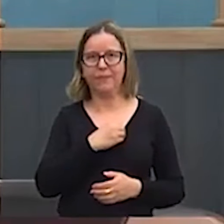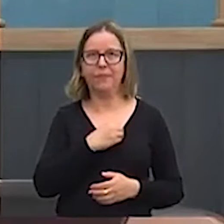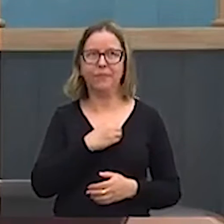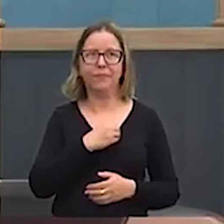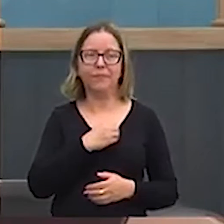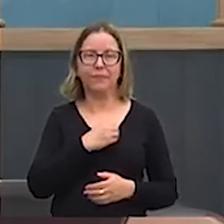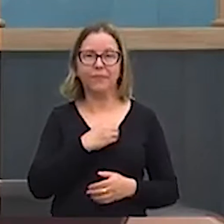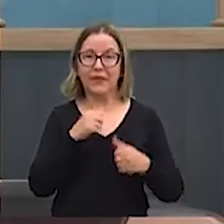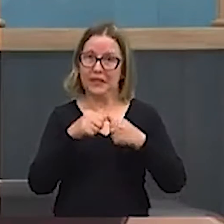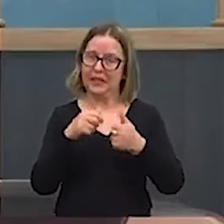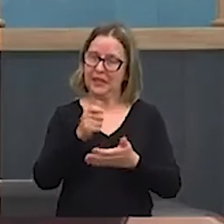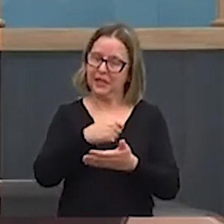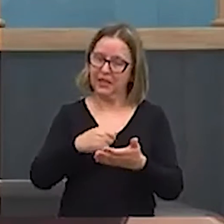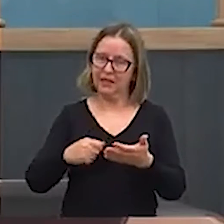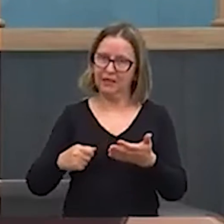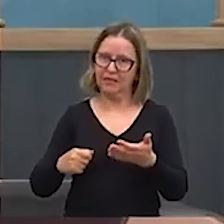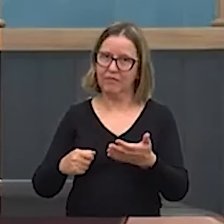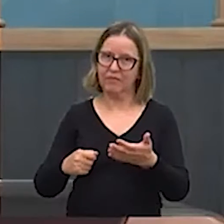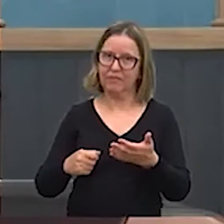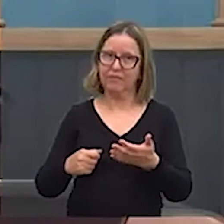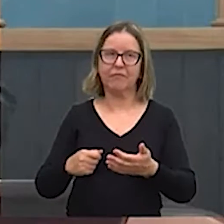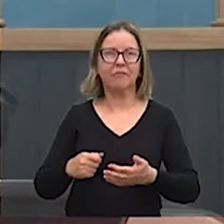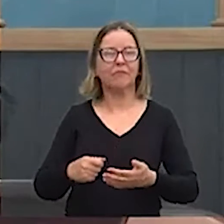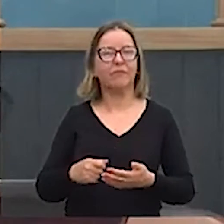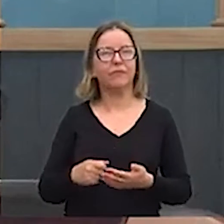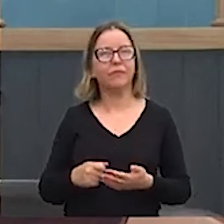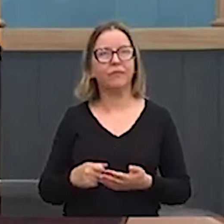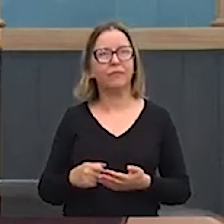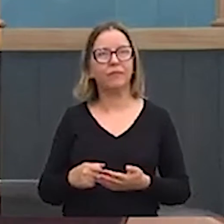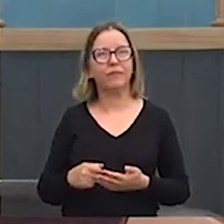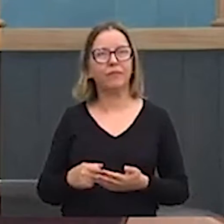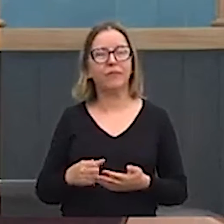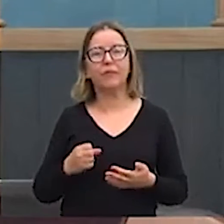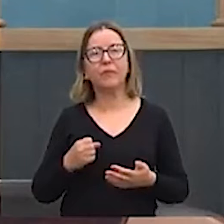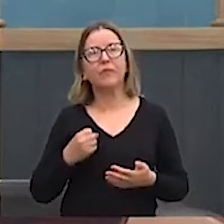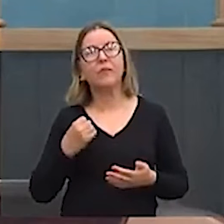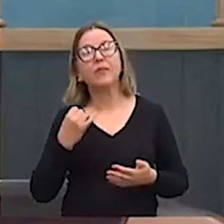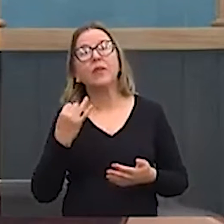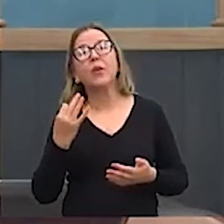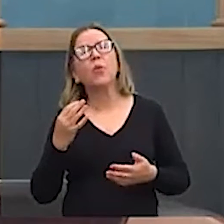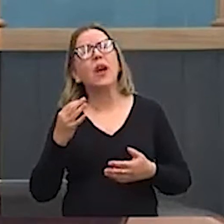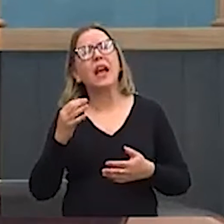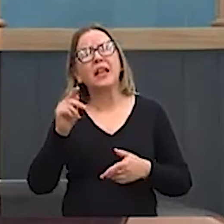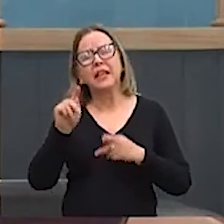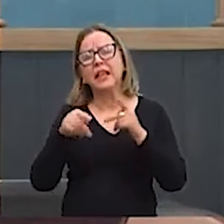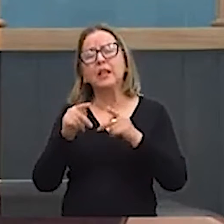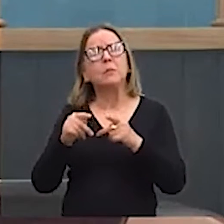Como está escrito. Quantas pessoas que são justas?